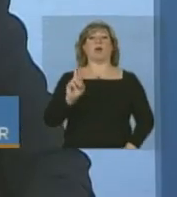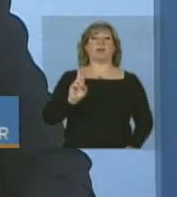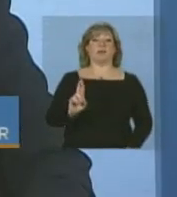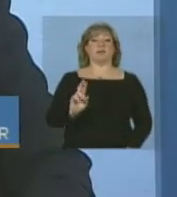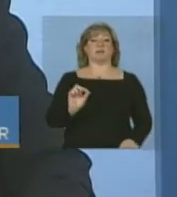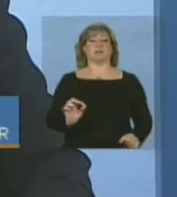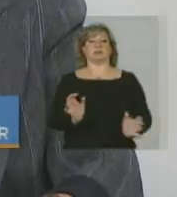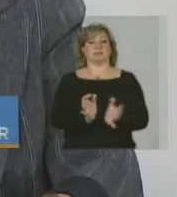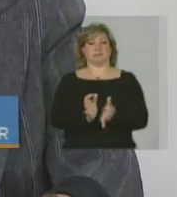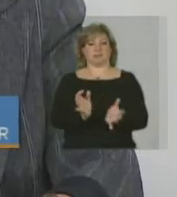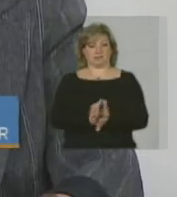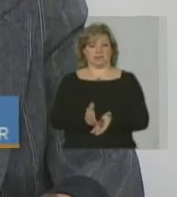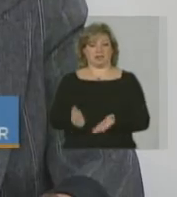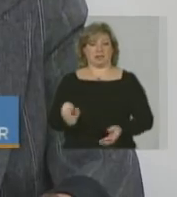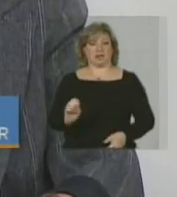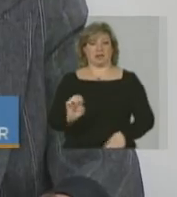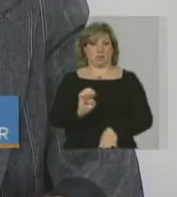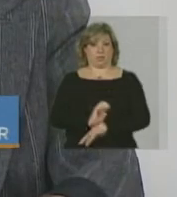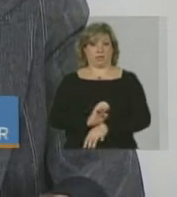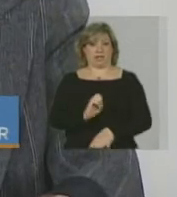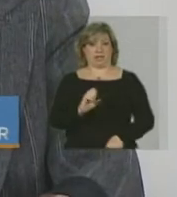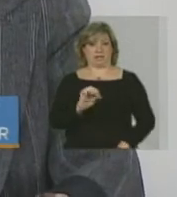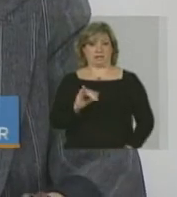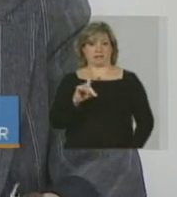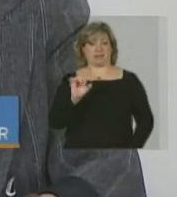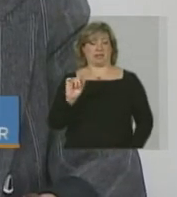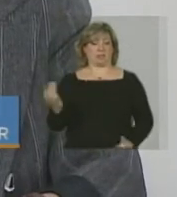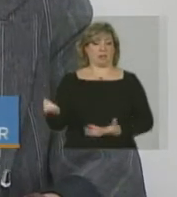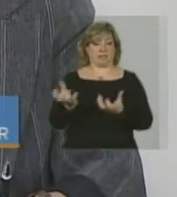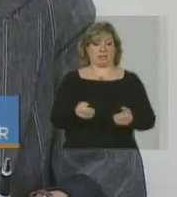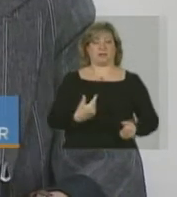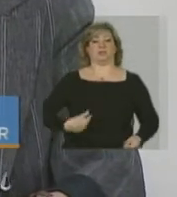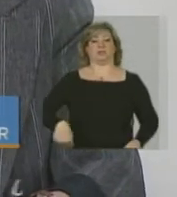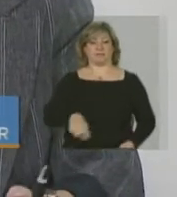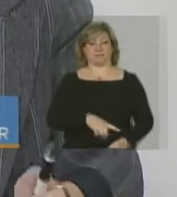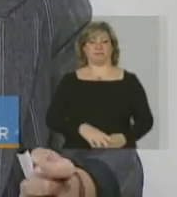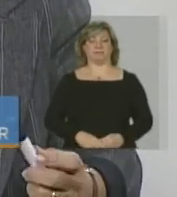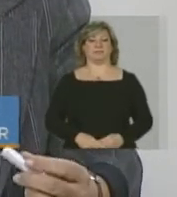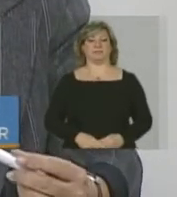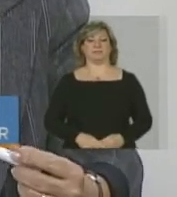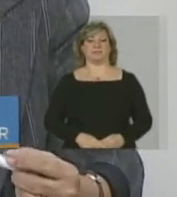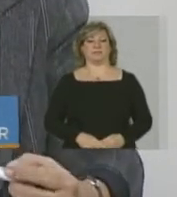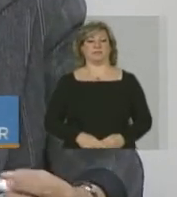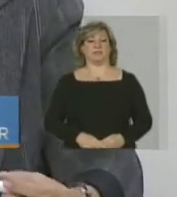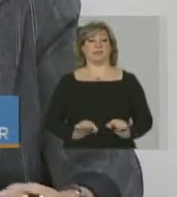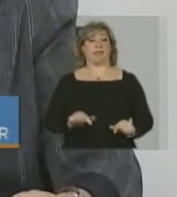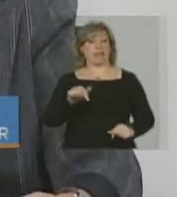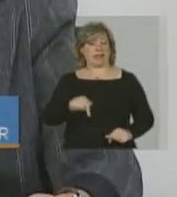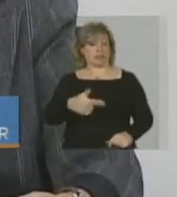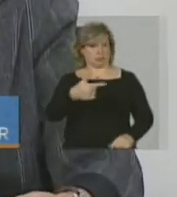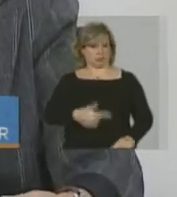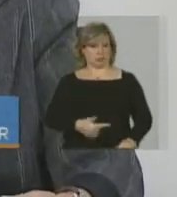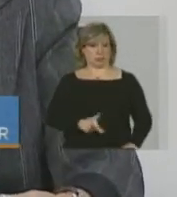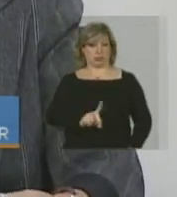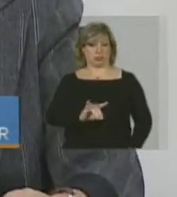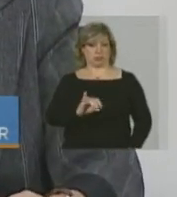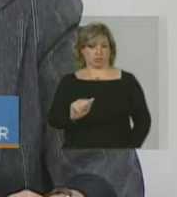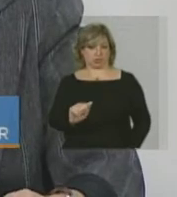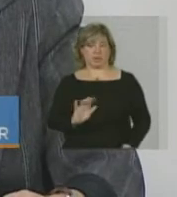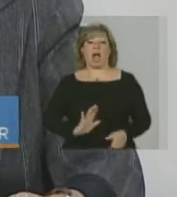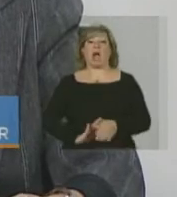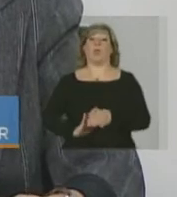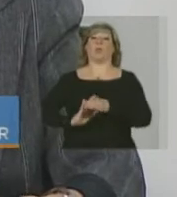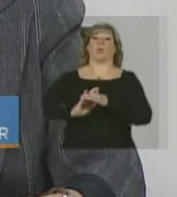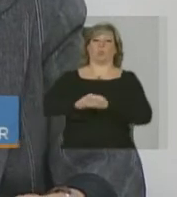Bahia, que é o estado que nos recebe, né? Este segundo dia, na parte da